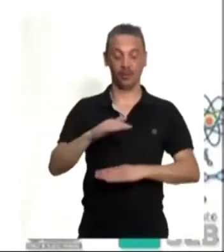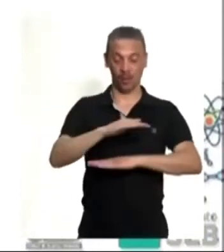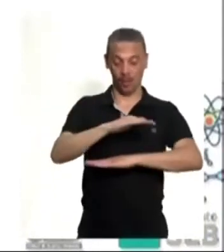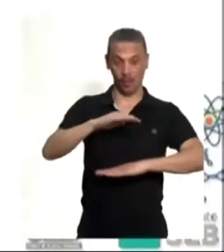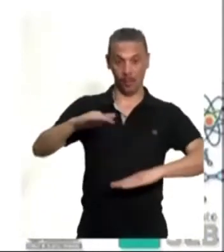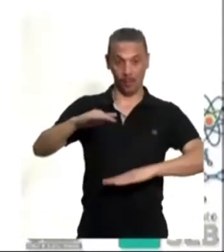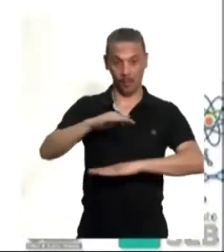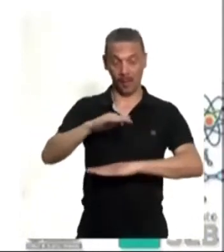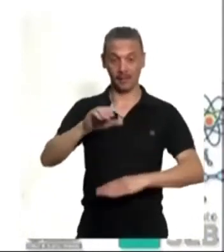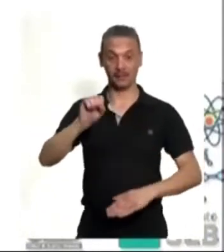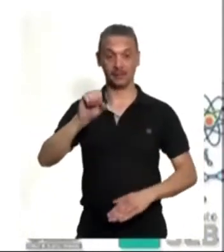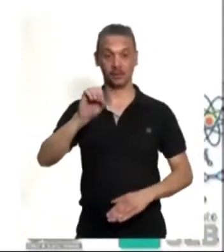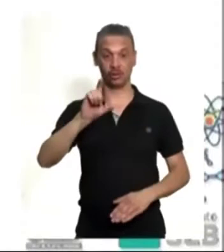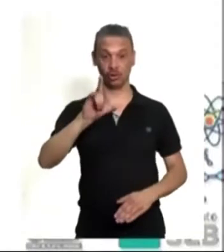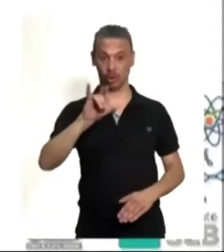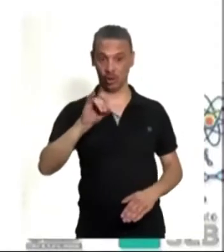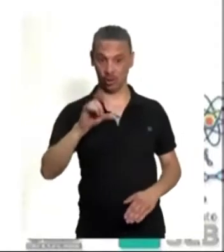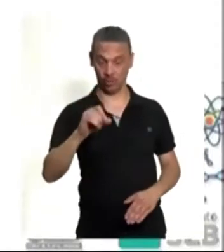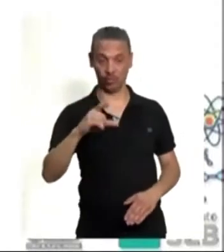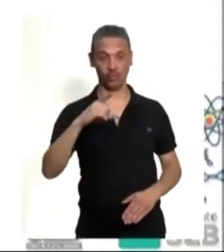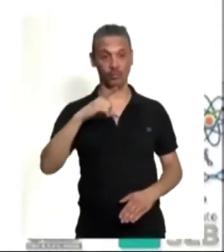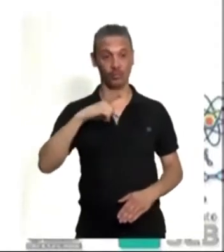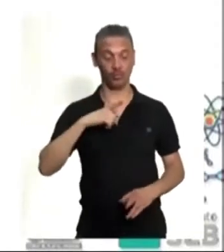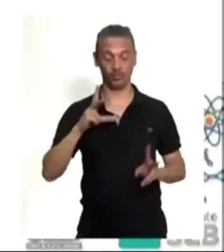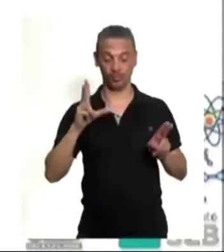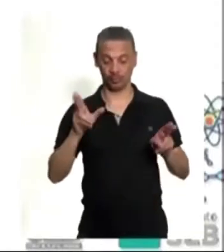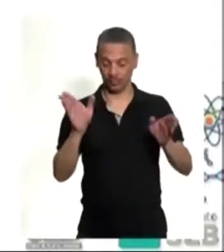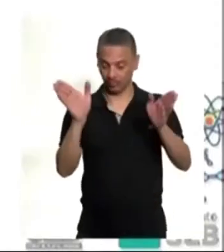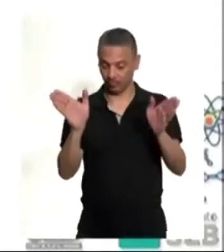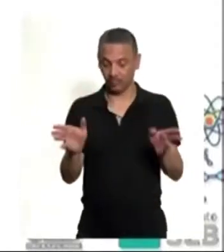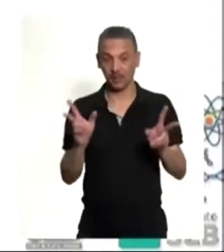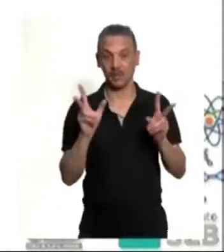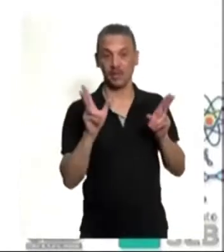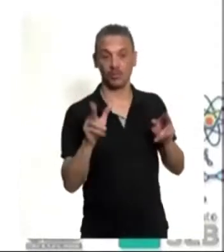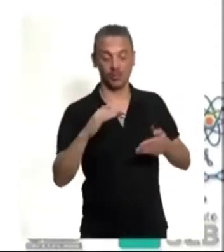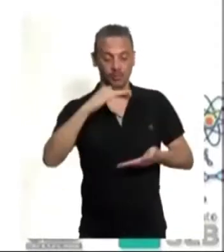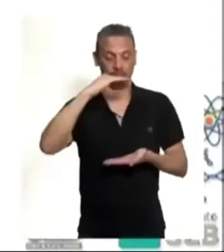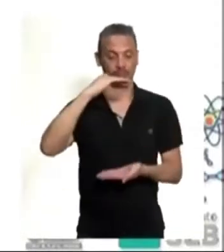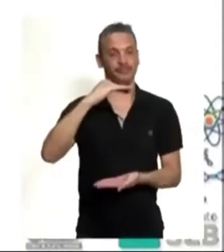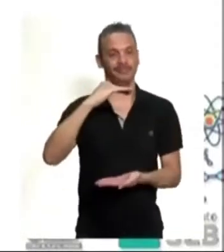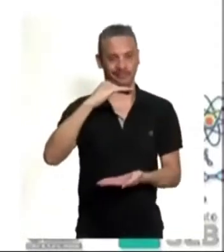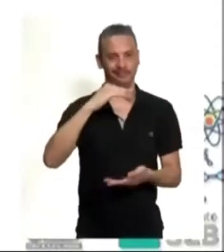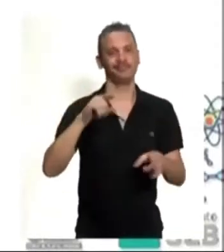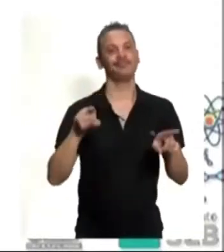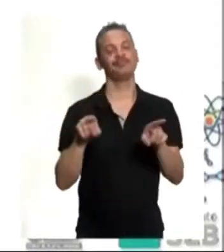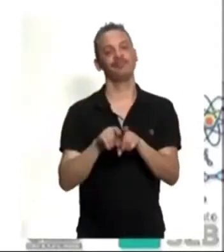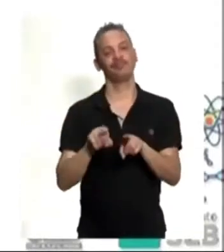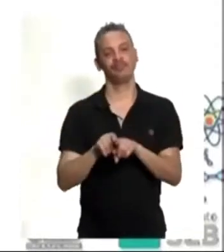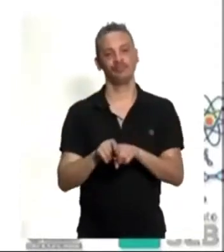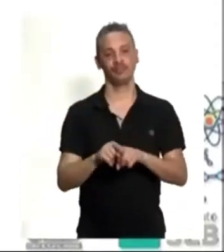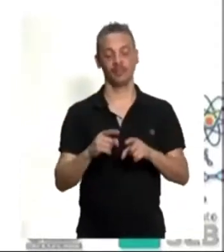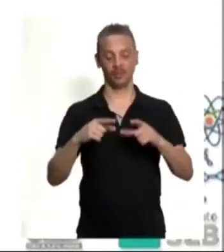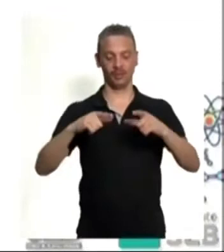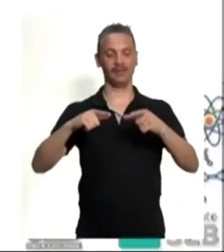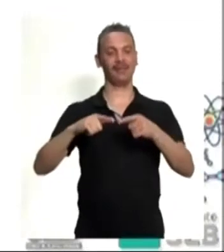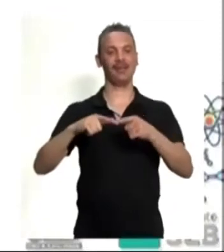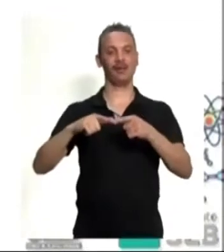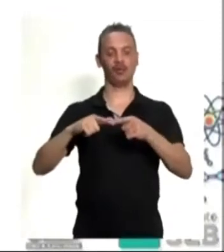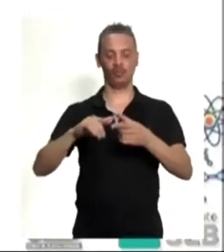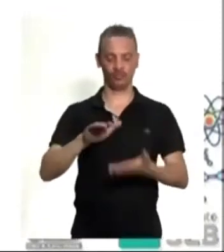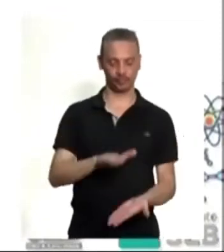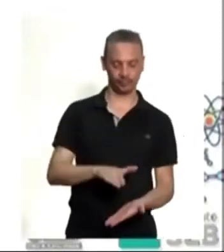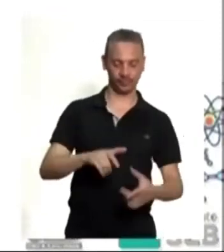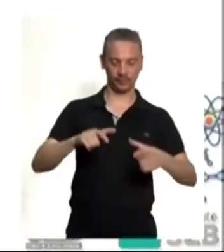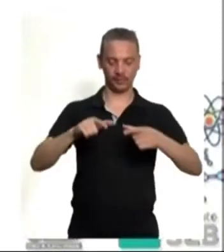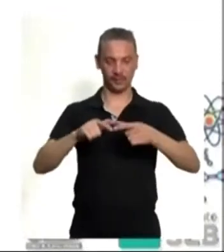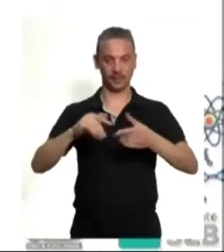com bases duas, poligonais idênticas em planos paralelos. Então, as duas bases triangulares, tá vendo? Os lados